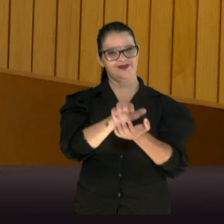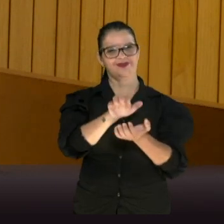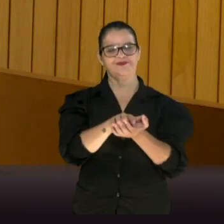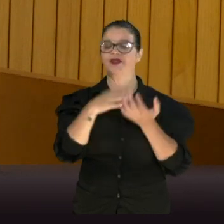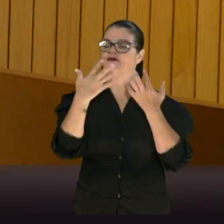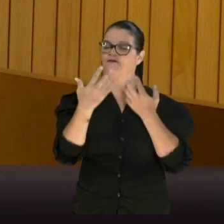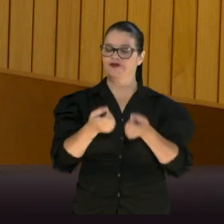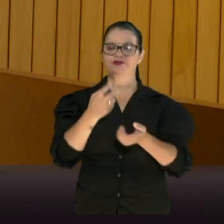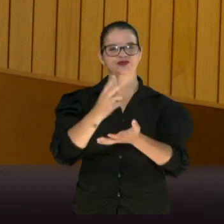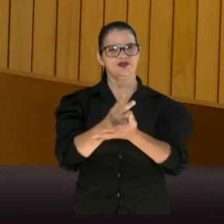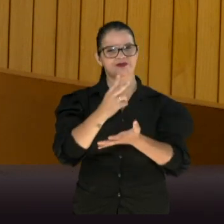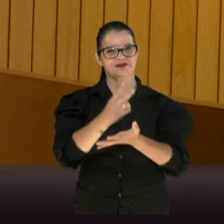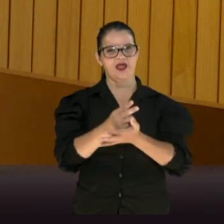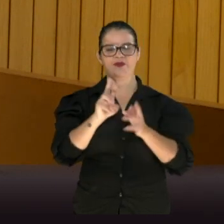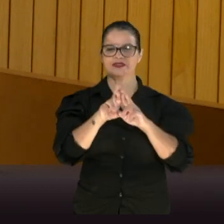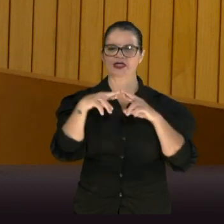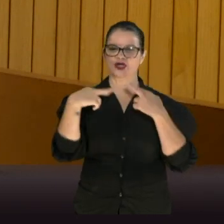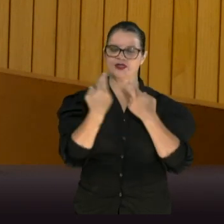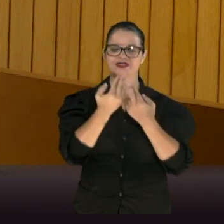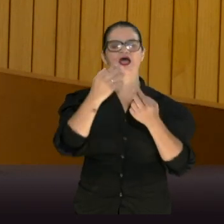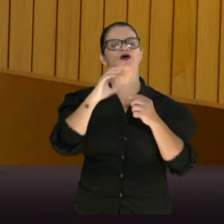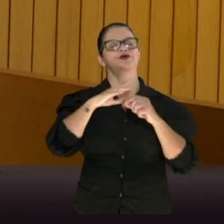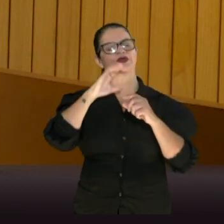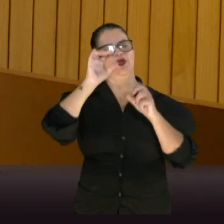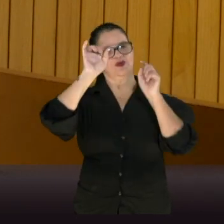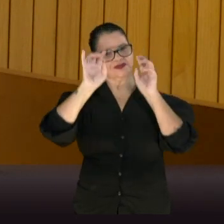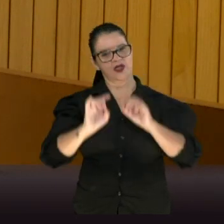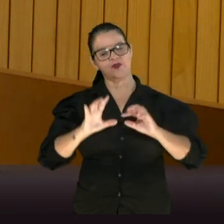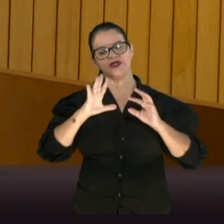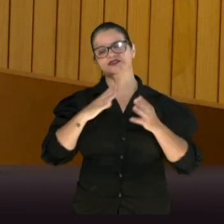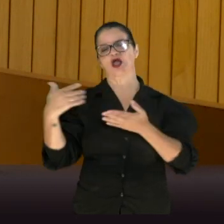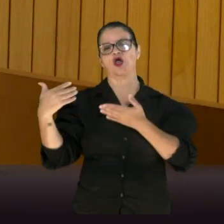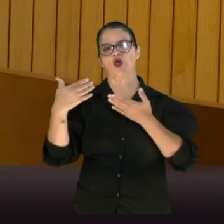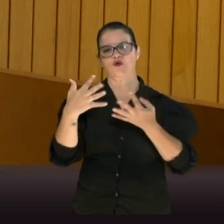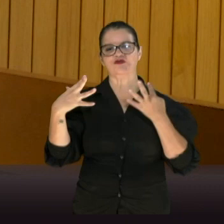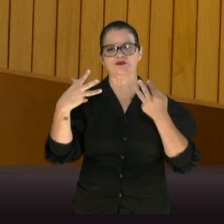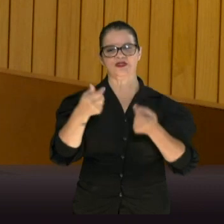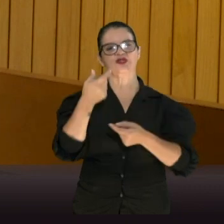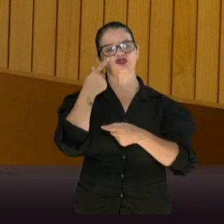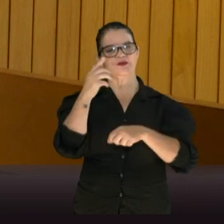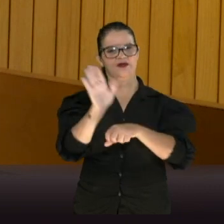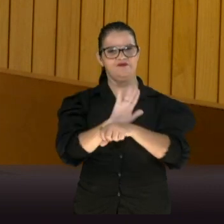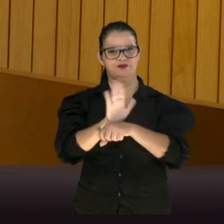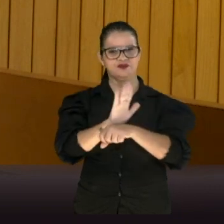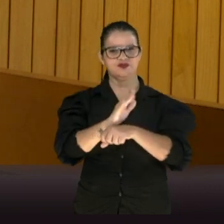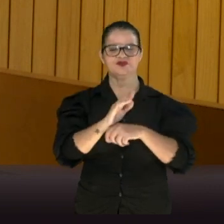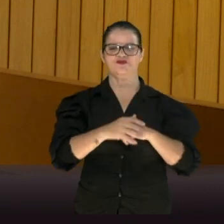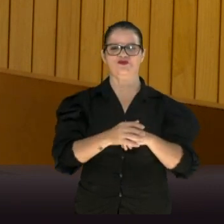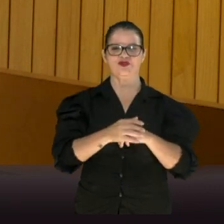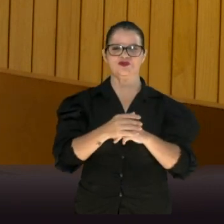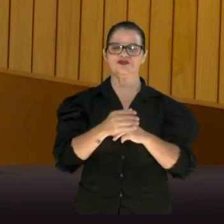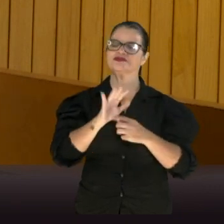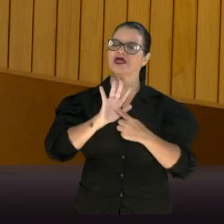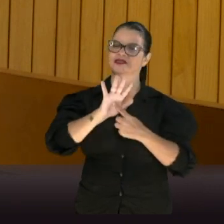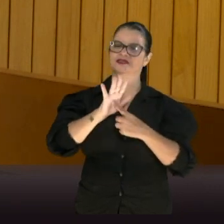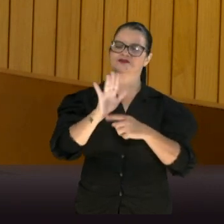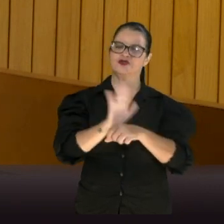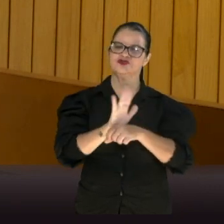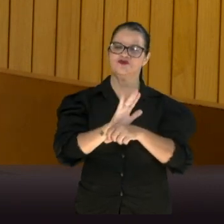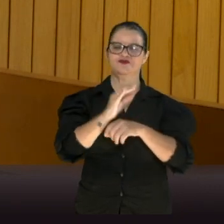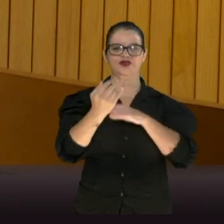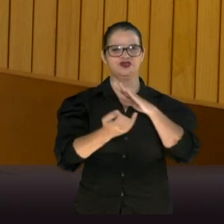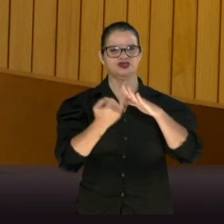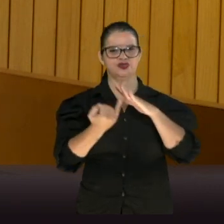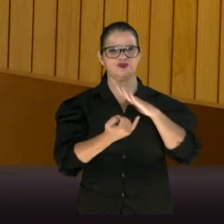Dando sequência à nossa reunião solene, convidamos a todos para assistirmos um vídeo, a exibição de um vídeo